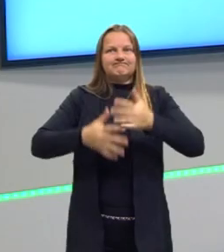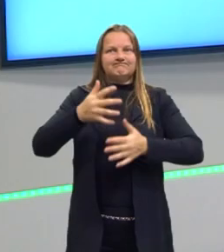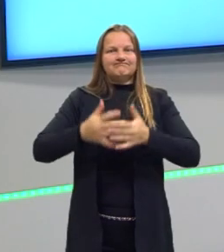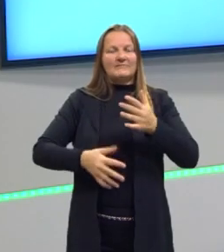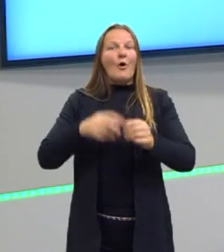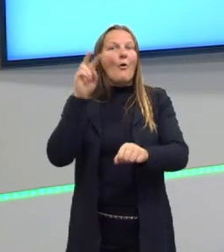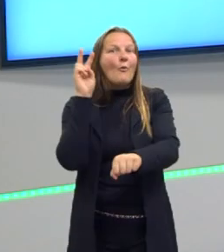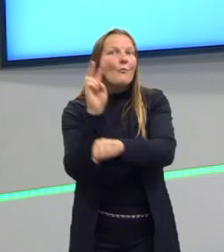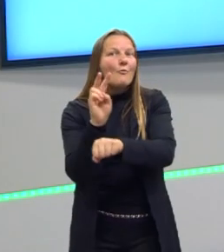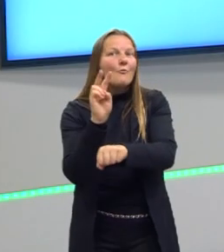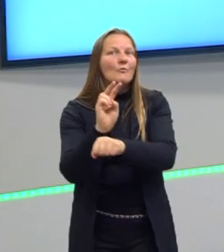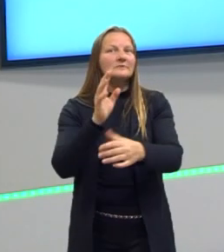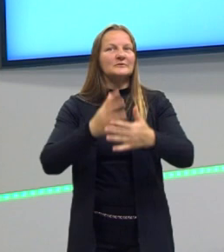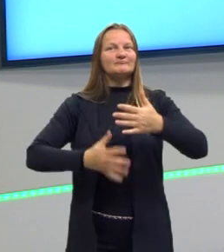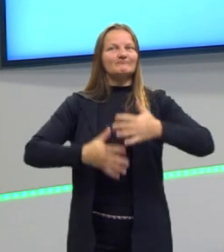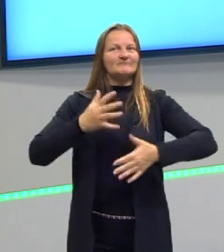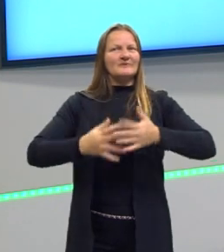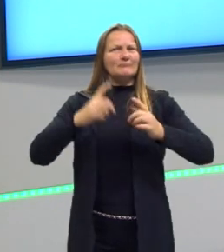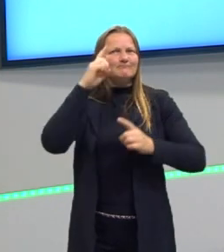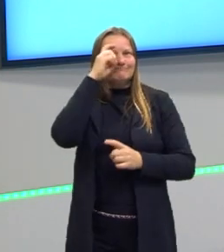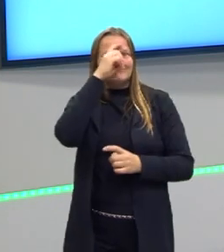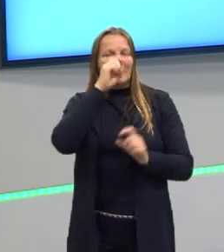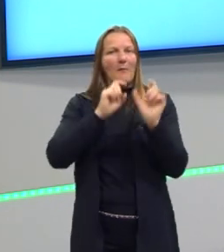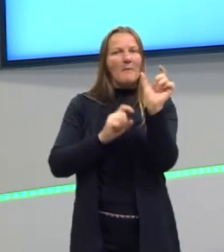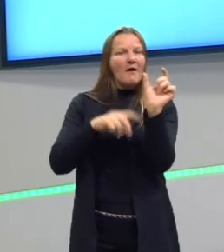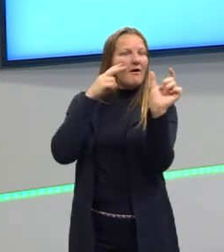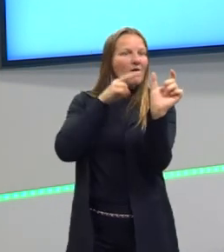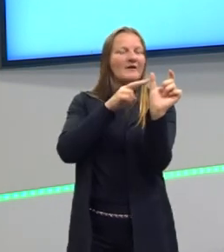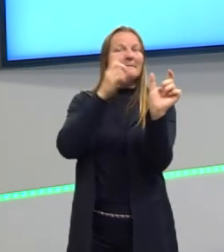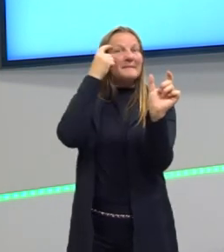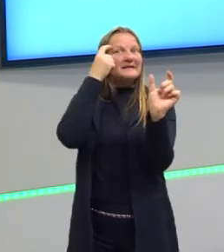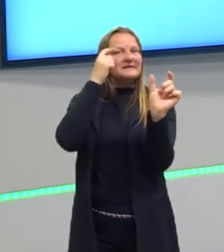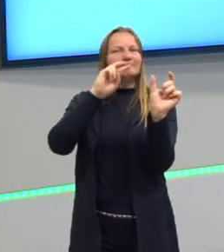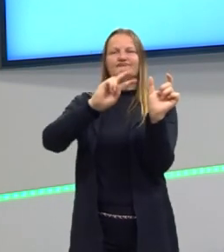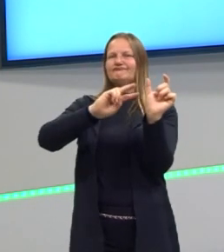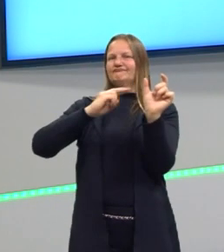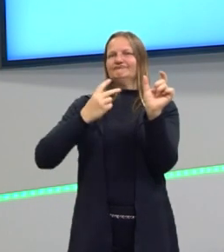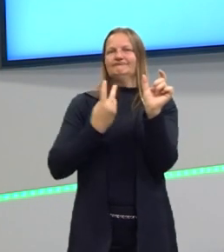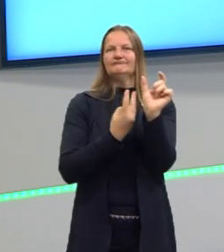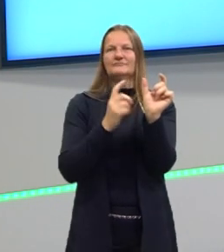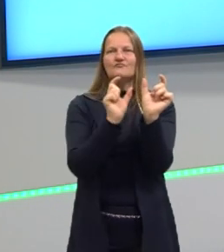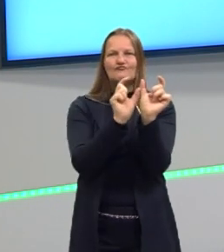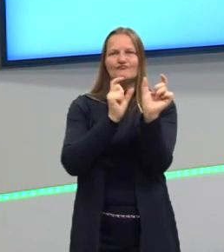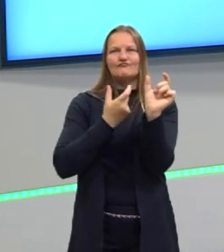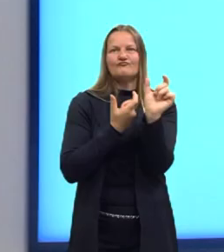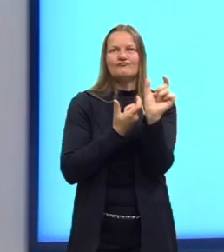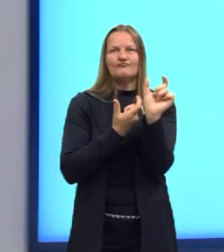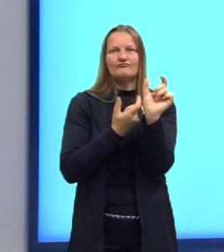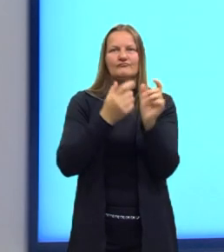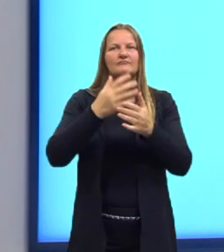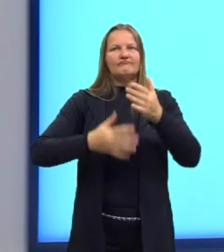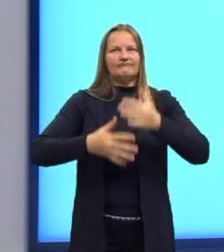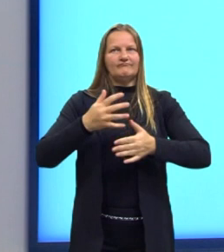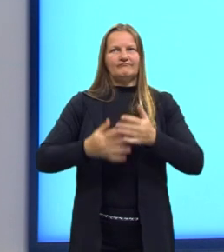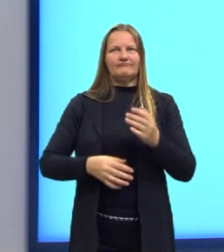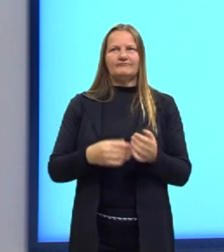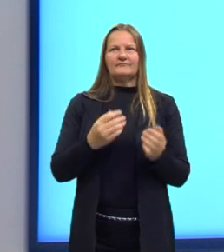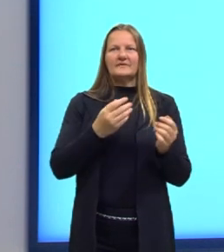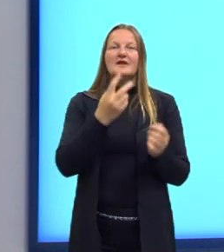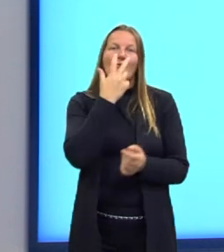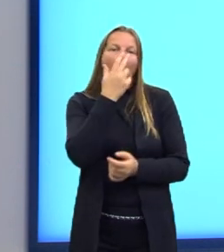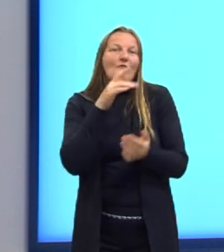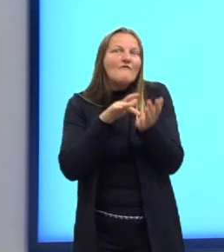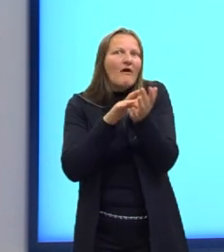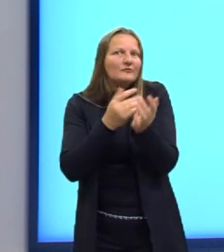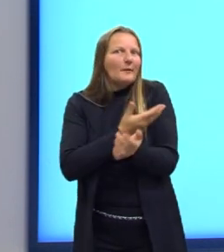né eles dificultam essa aprendizagem tá então los falsos amigos